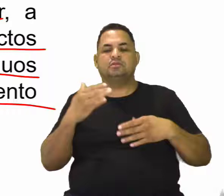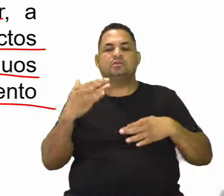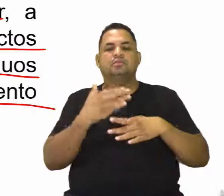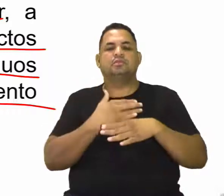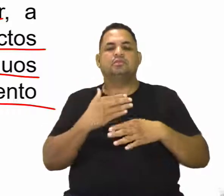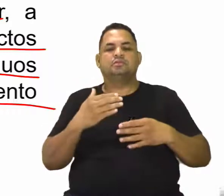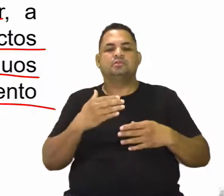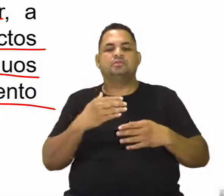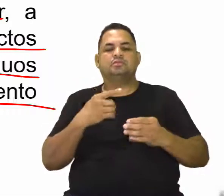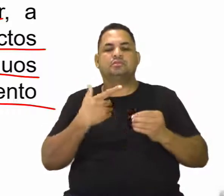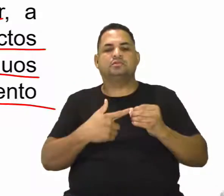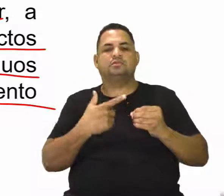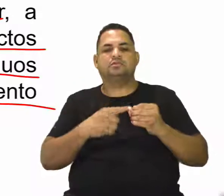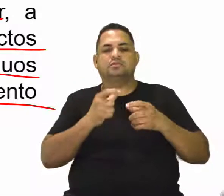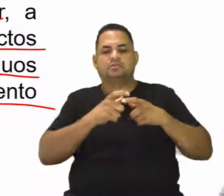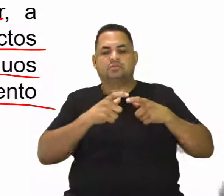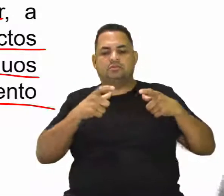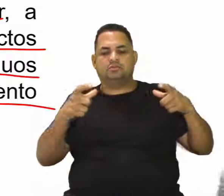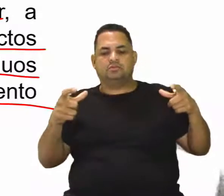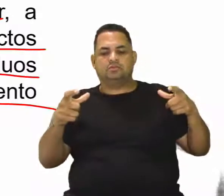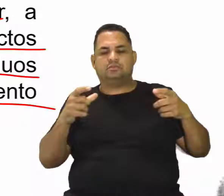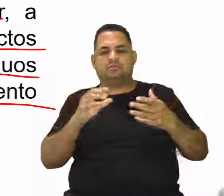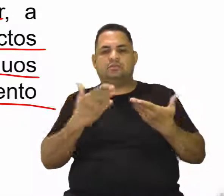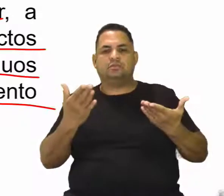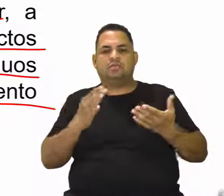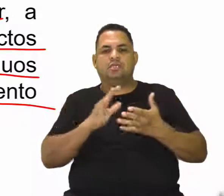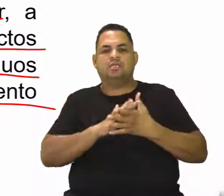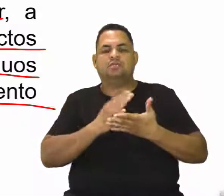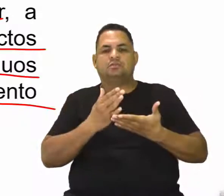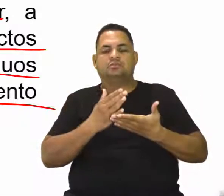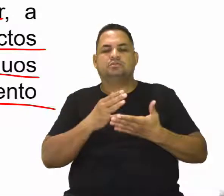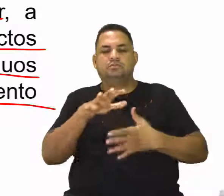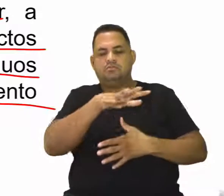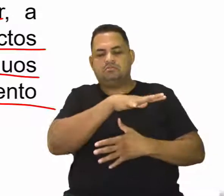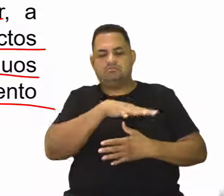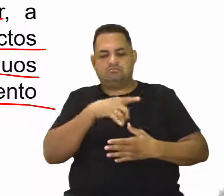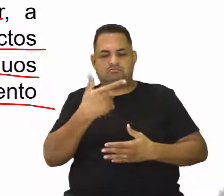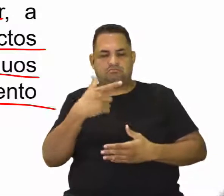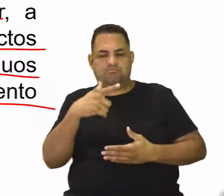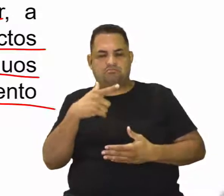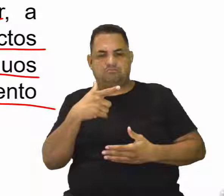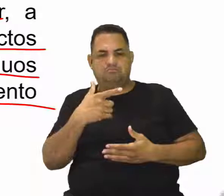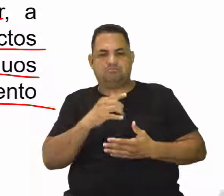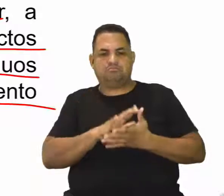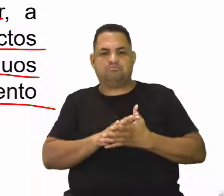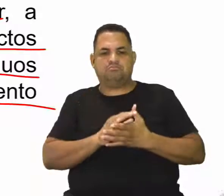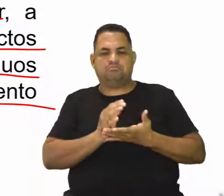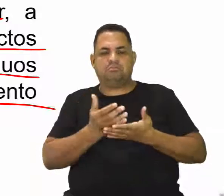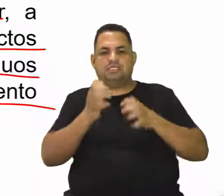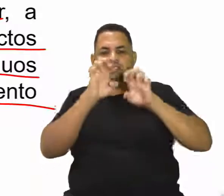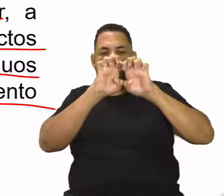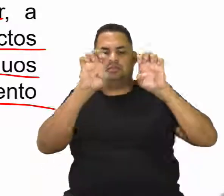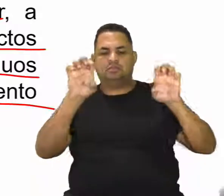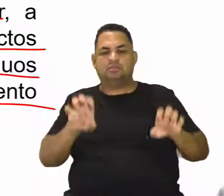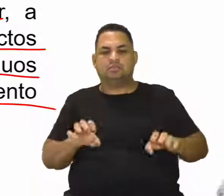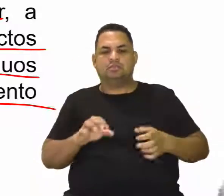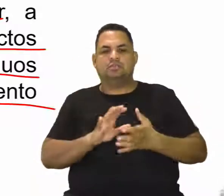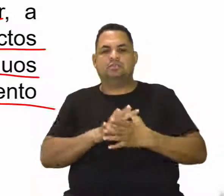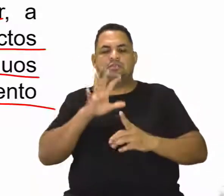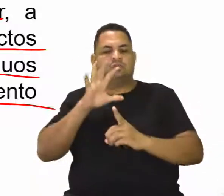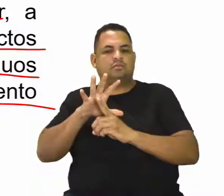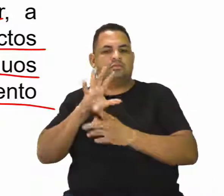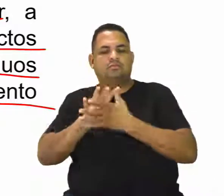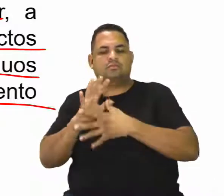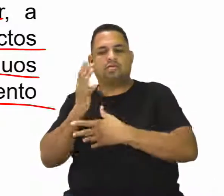propagadas, aumento da noite para o dia, em uma área que não tem nenhuma estrutura. O